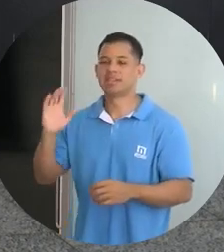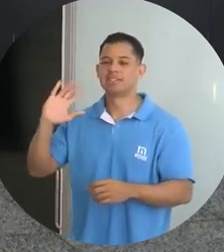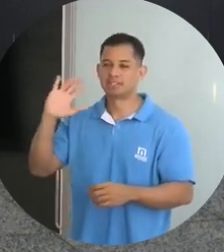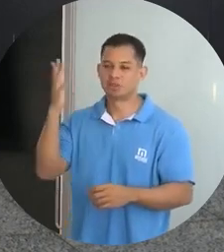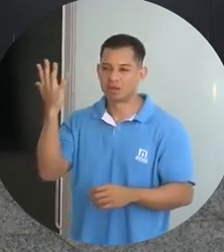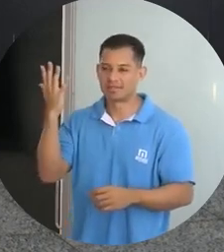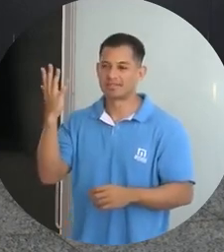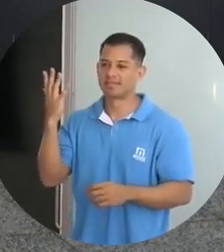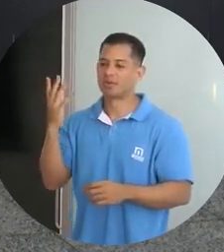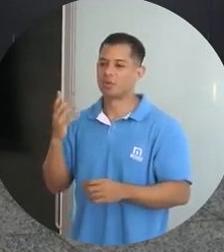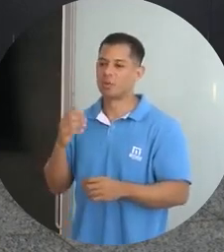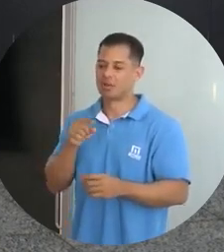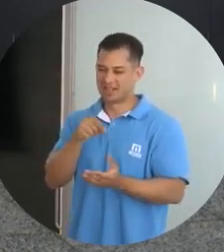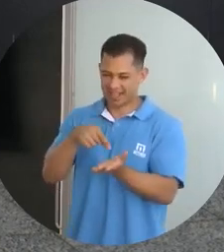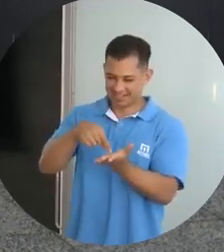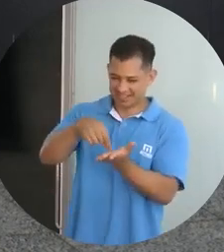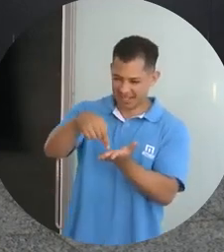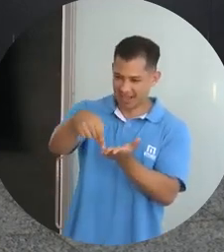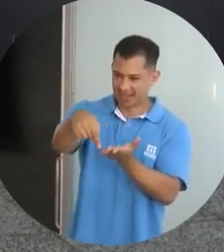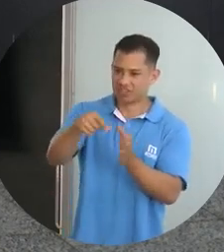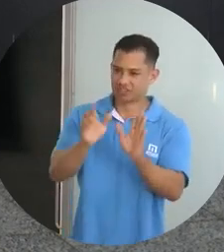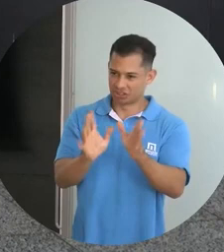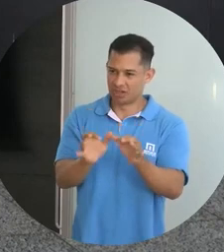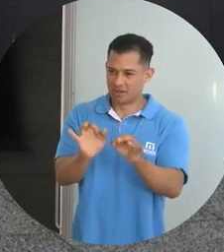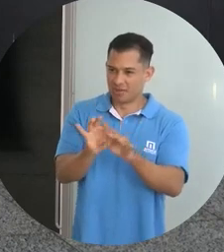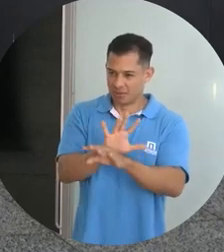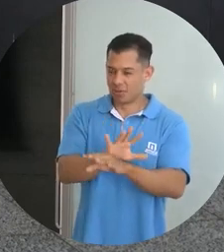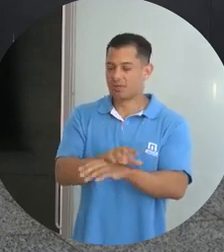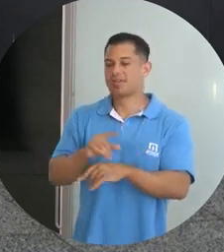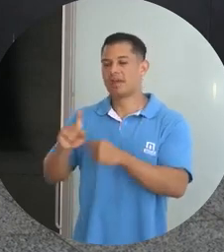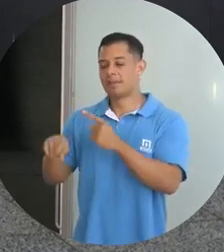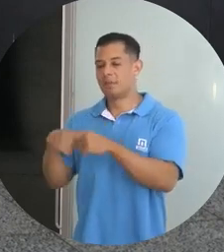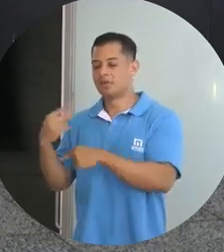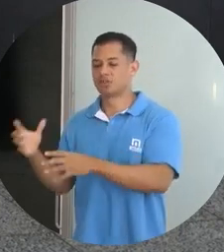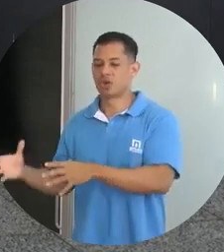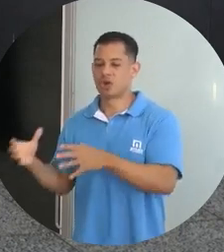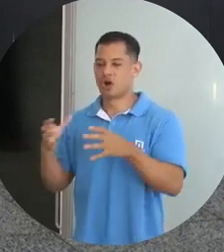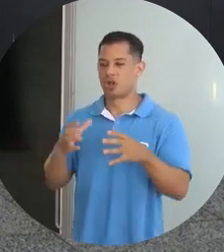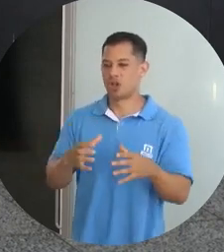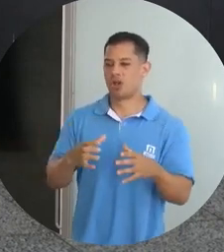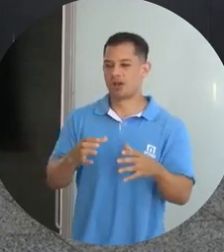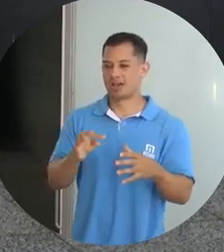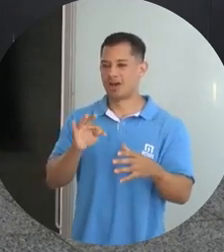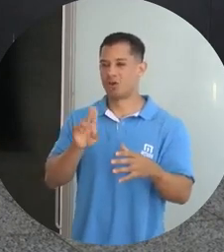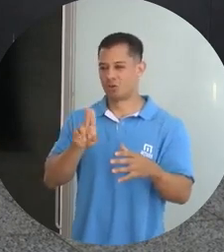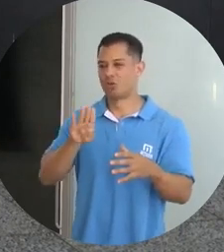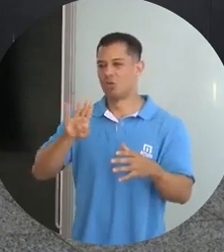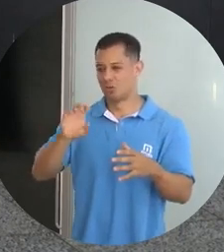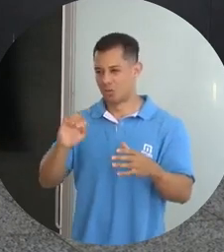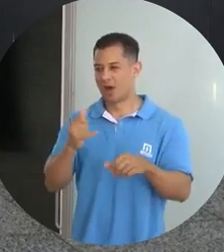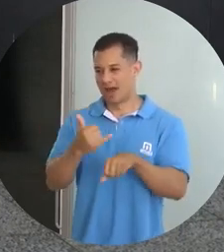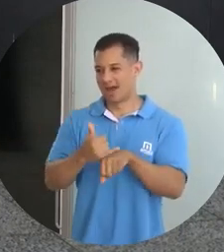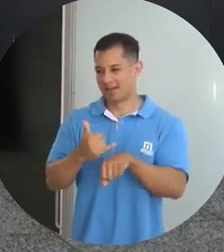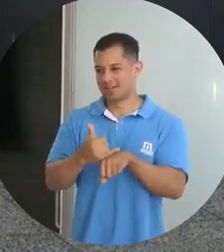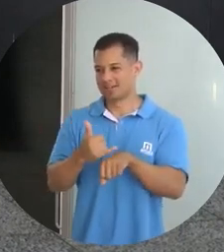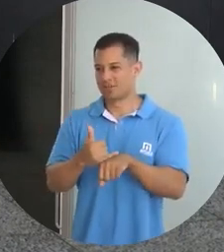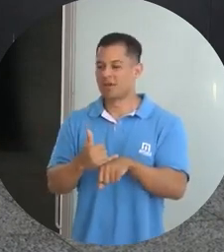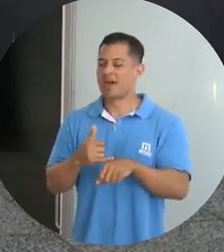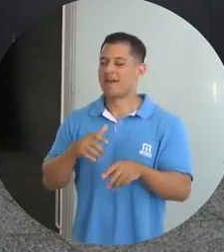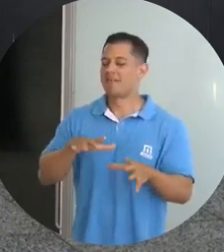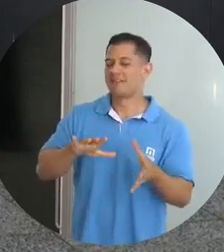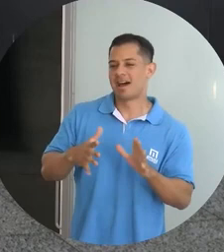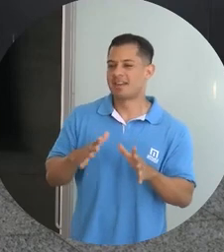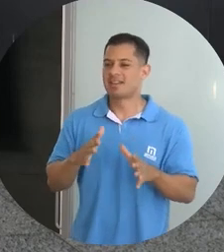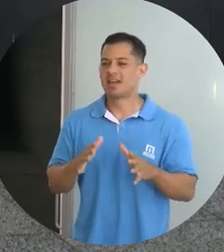a execução da estaca, ele é colocado, variando de 1,5 m a 3 metros de profundidade, em situações até um pouco